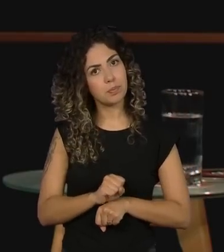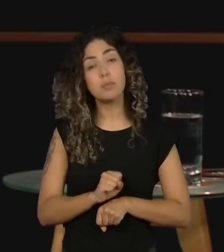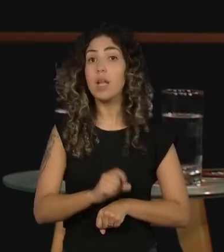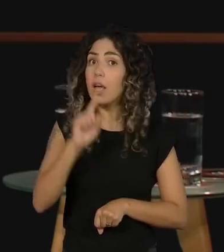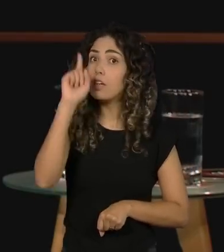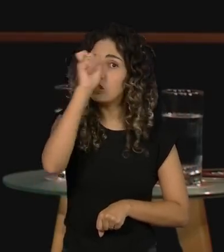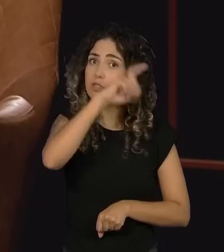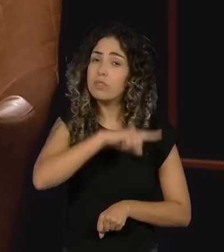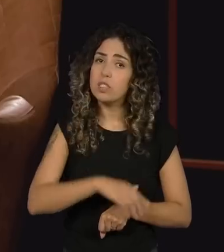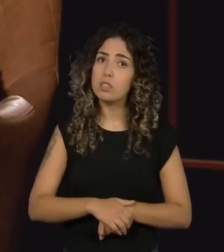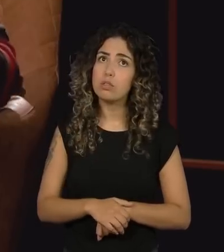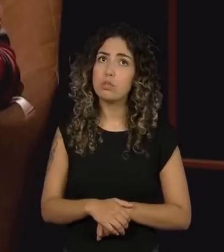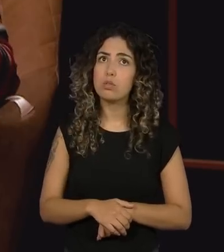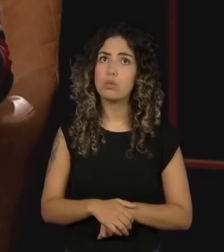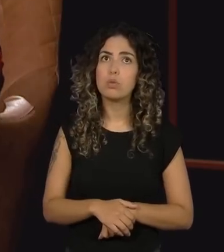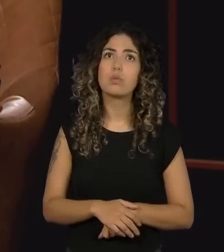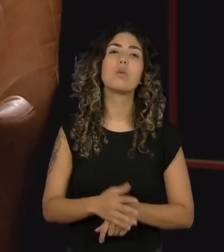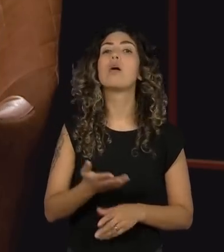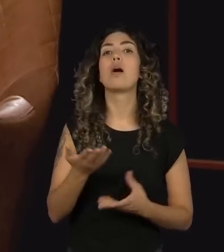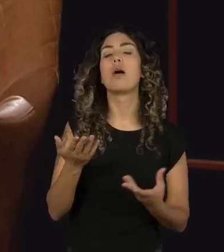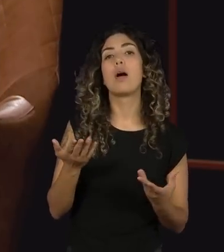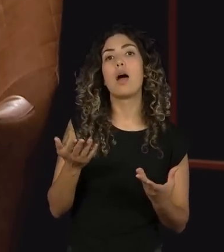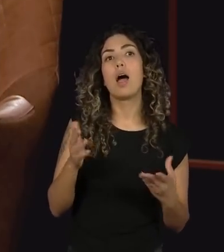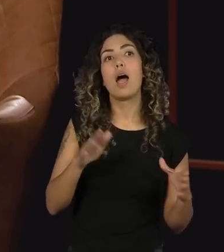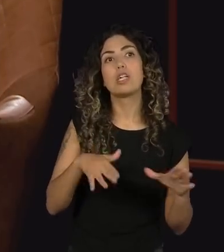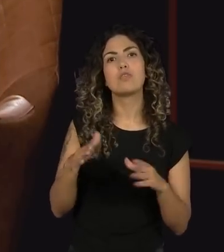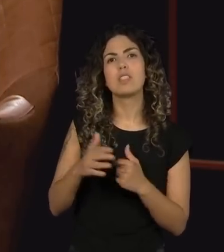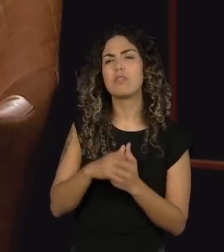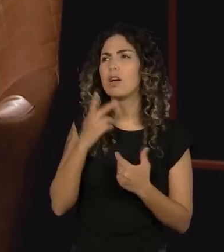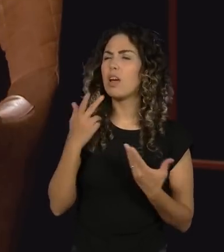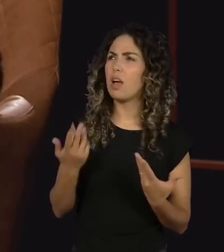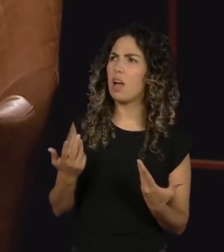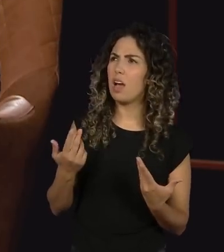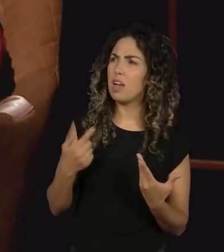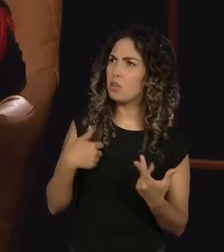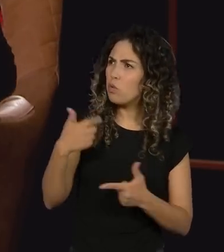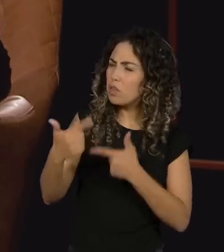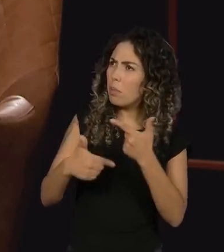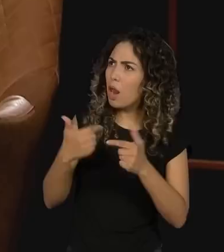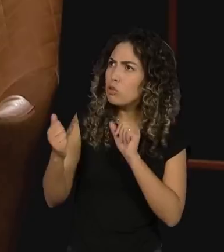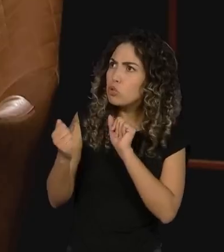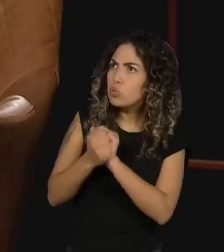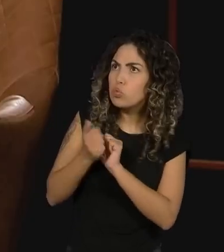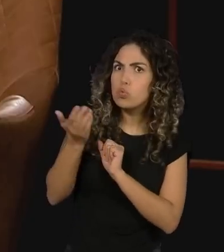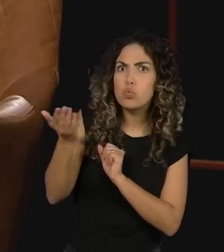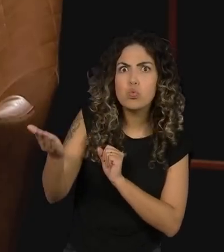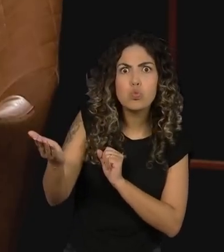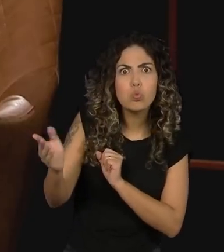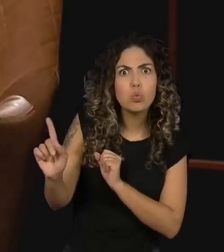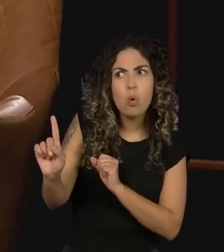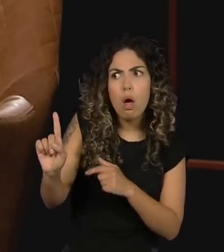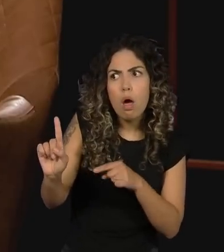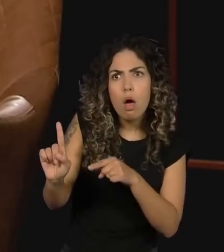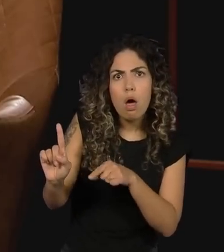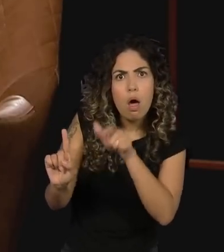difícil. Quando alguém fala, nossa, mas eu vou contracenar com a Clarice da Alma e Moral...